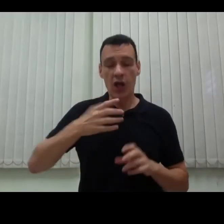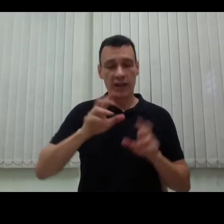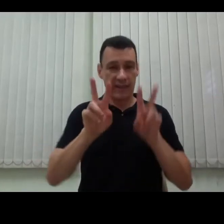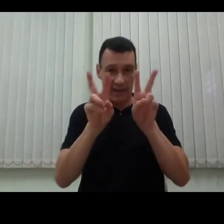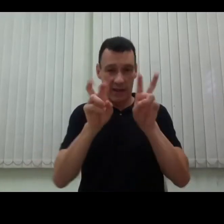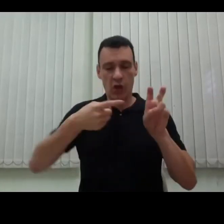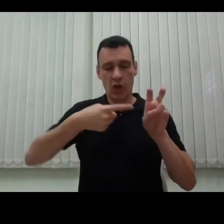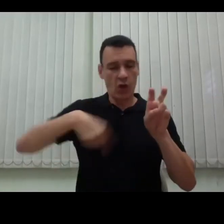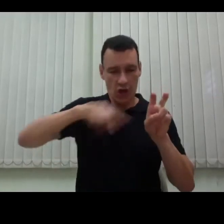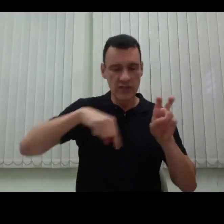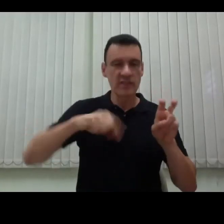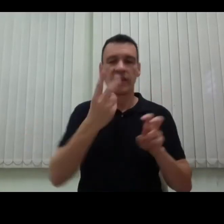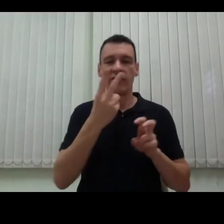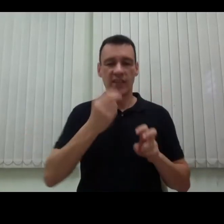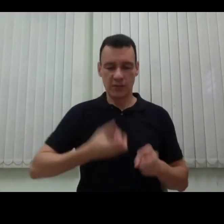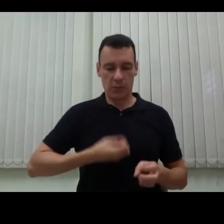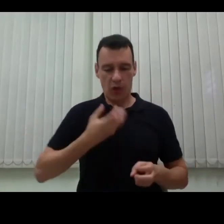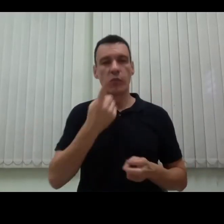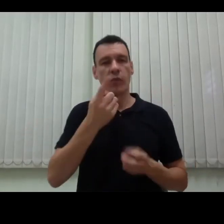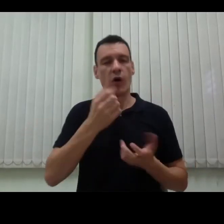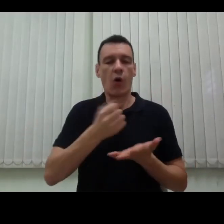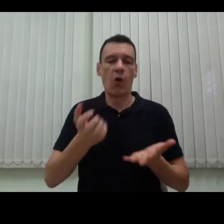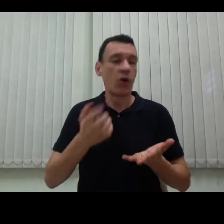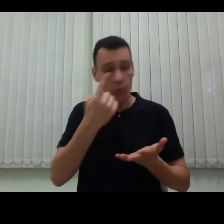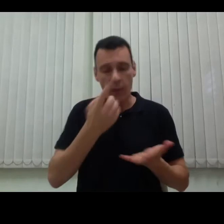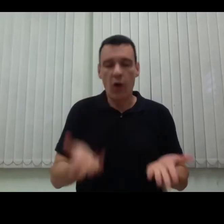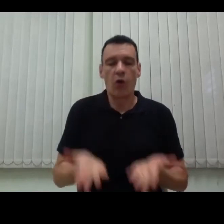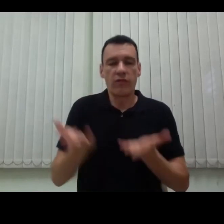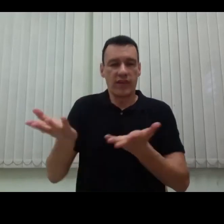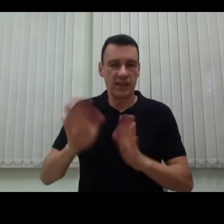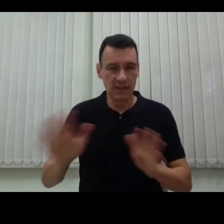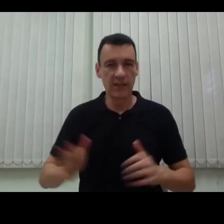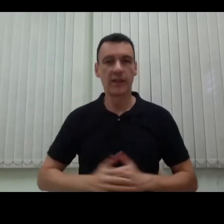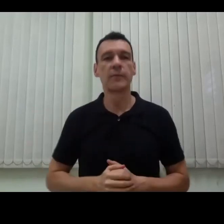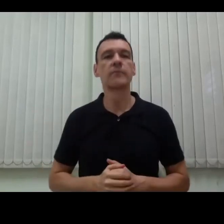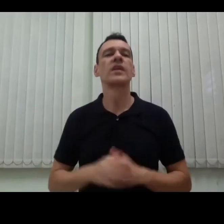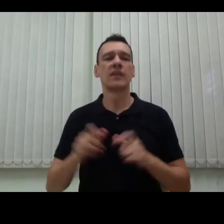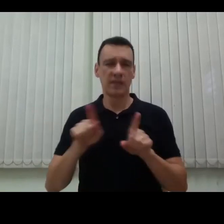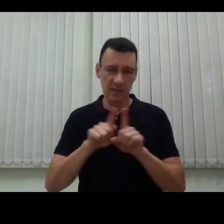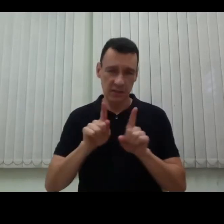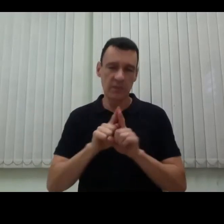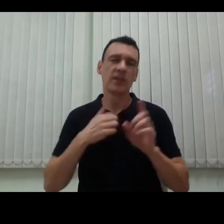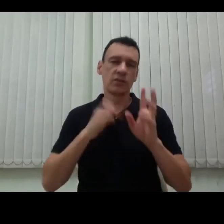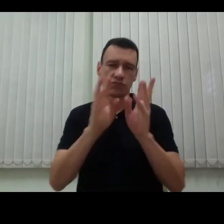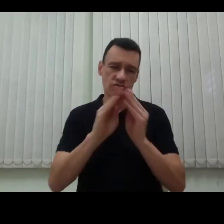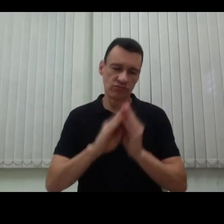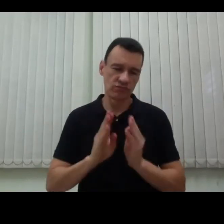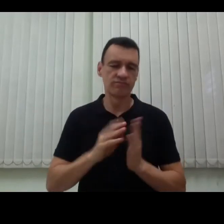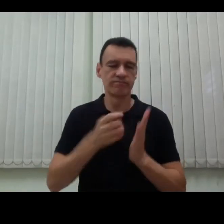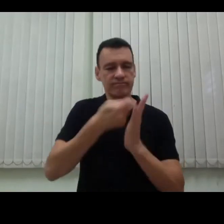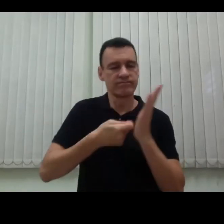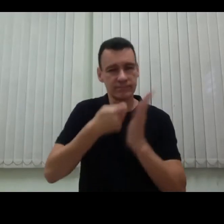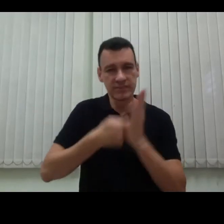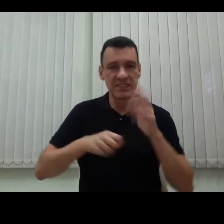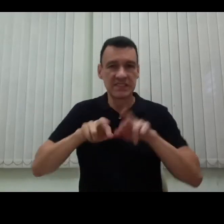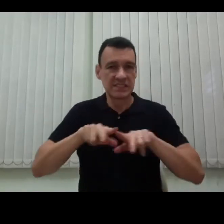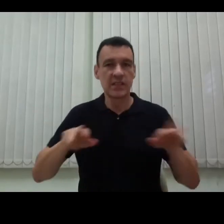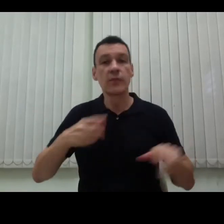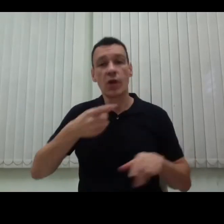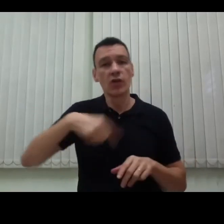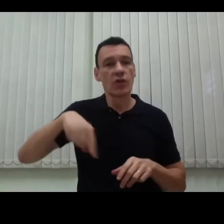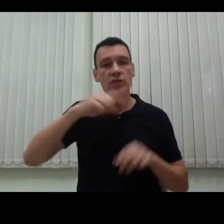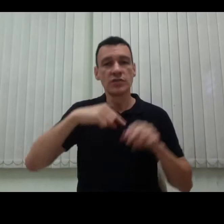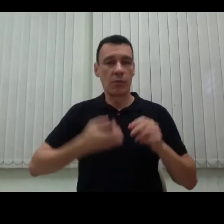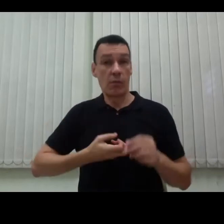Oferenda, e tenho participado de várias coletâneas. Vou mostrar essa aqui, Nossos Poemas Conjuram e